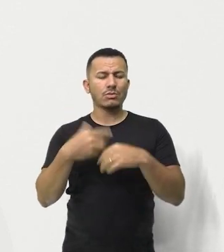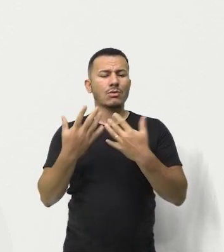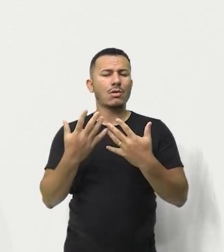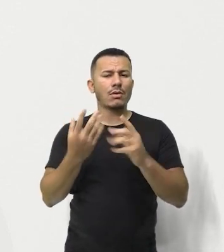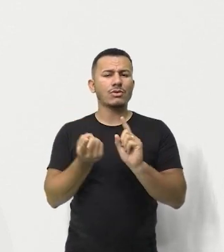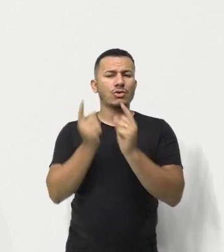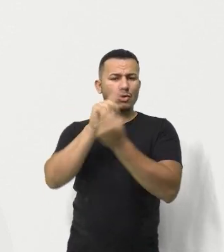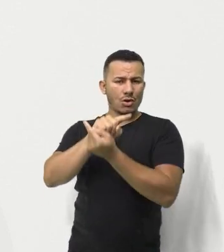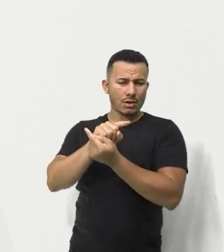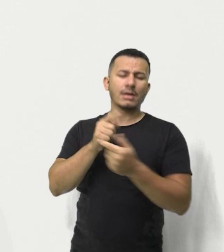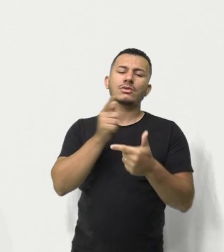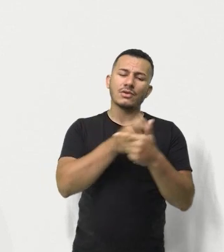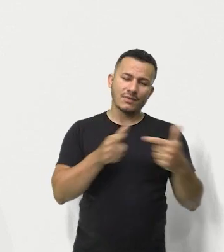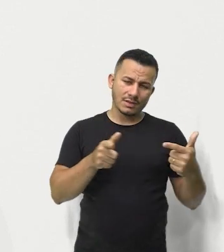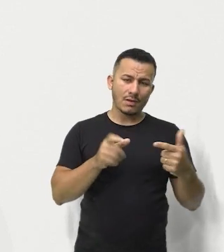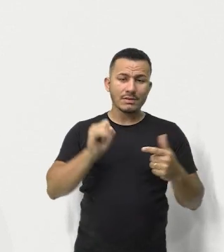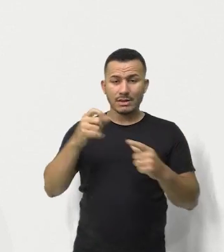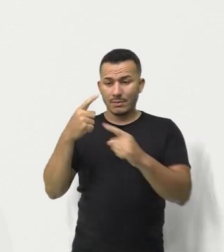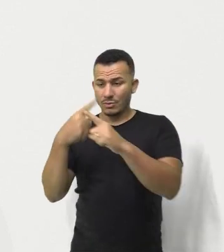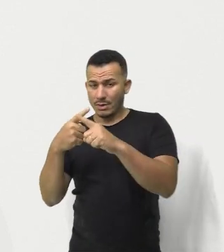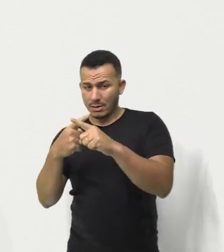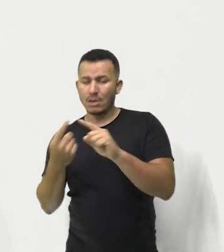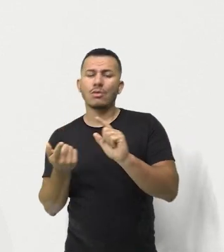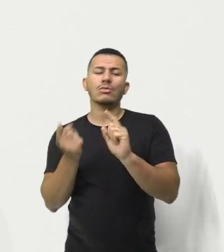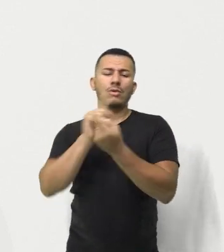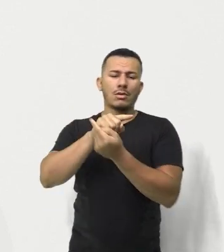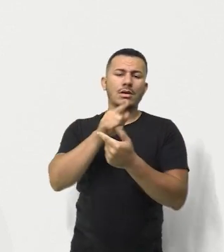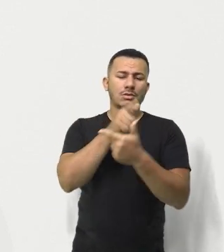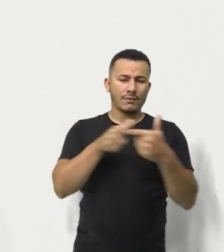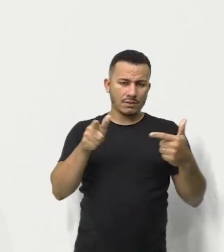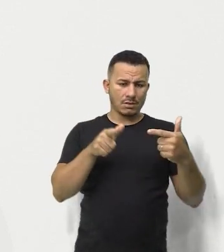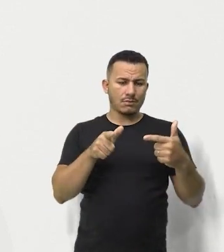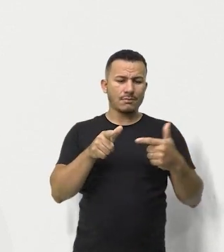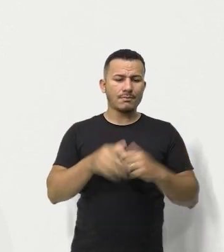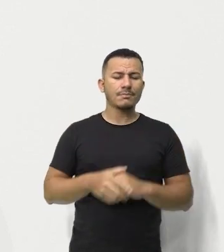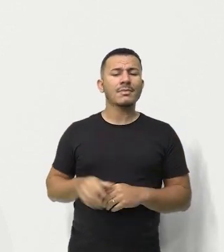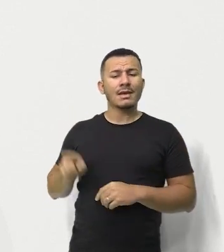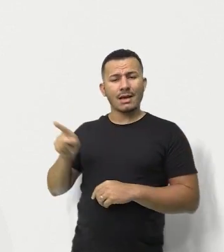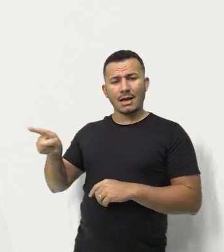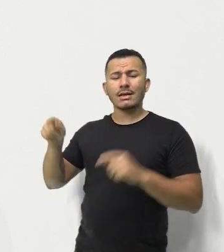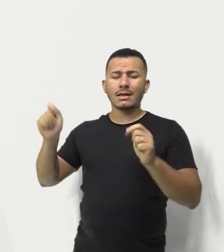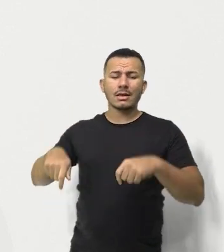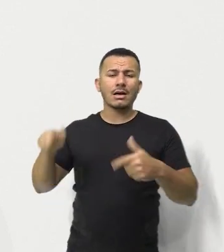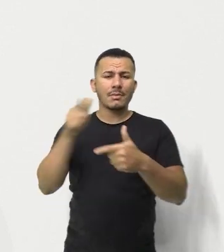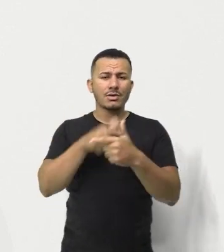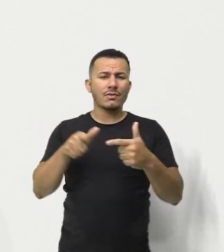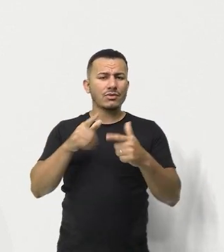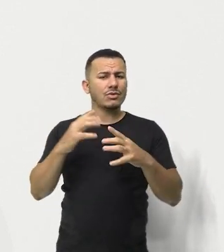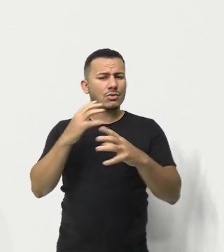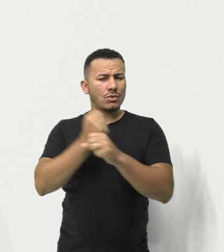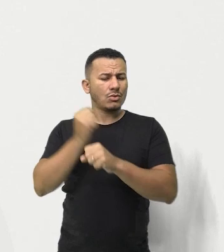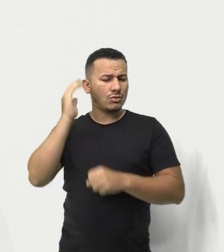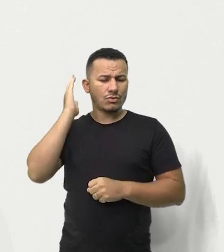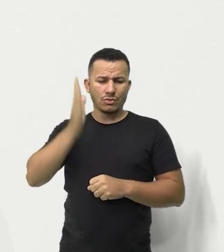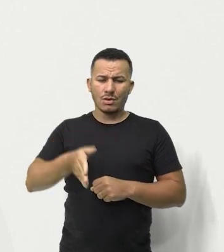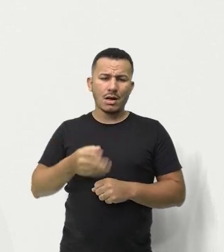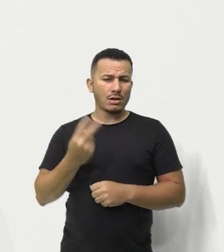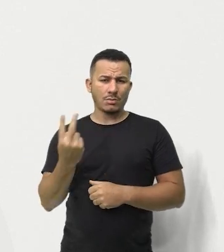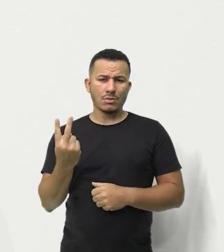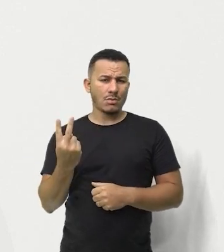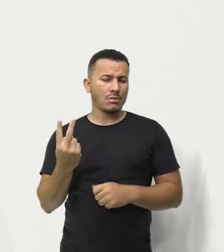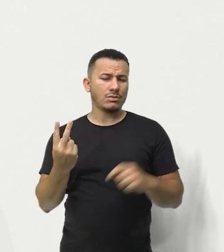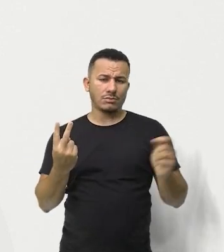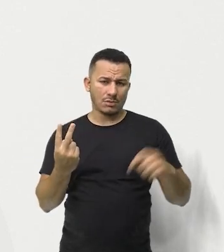uma multiplicação. Qual é a operação inversa? Divisão, ele passa dividindo. 2 por 2 dá 1. Mas aqui eu poderia o quê? Dividir